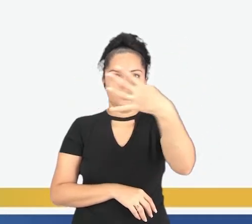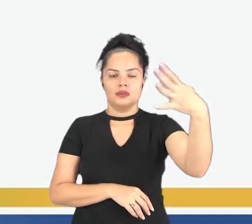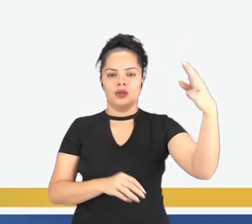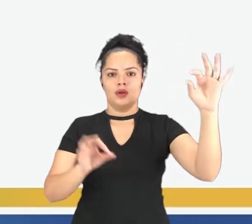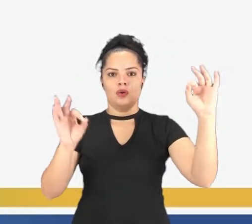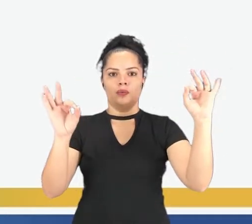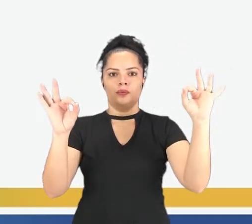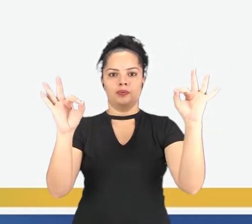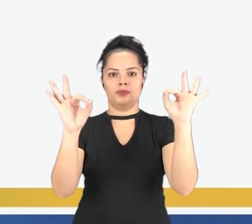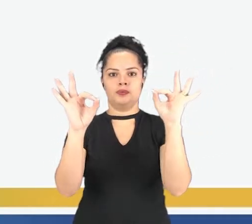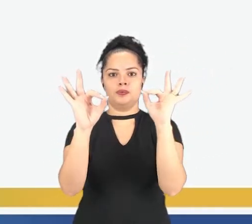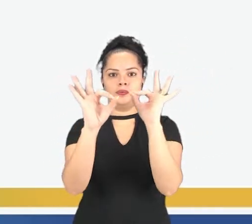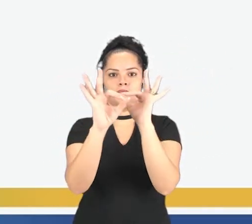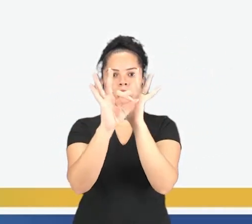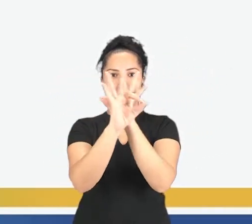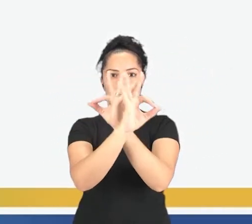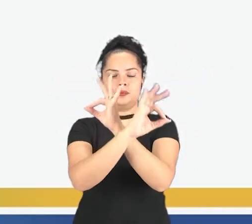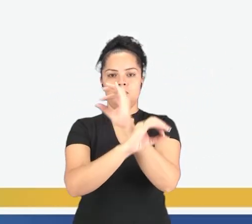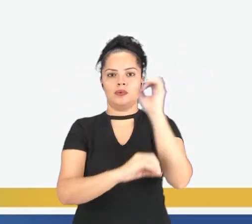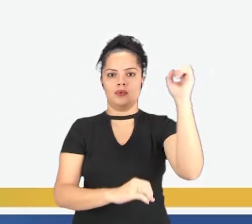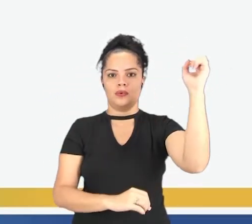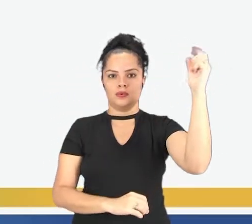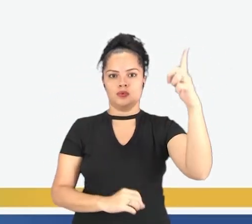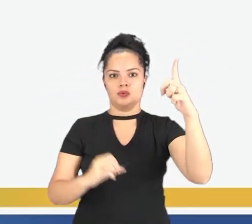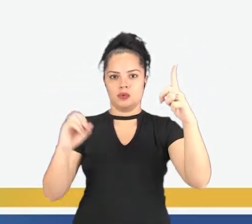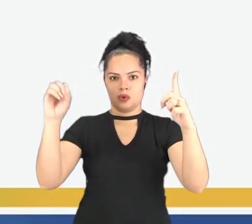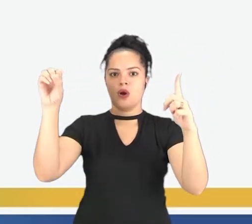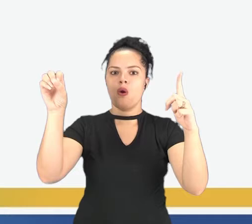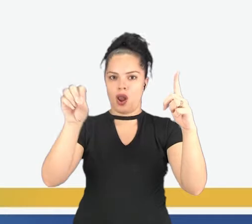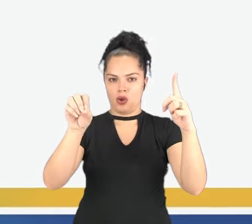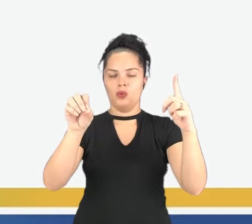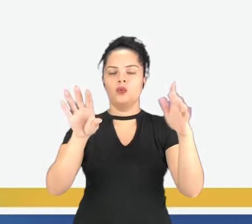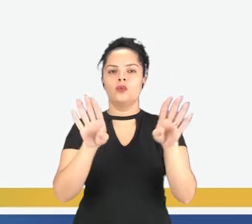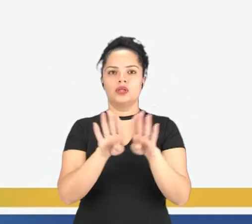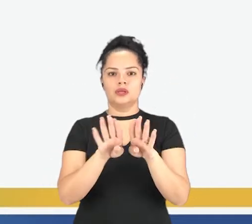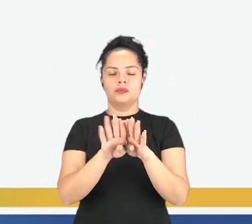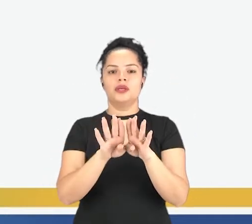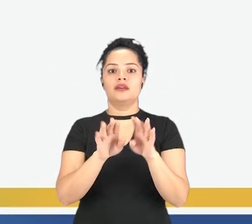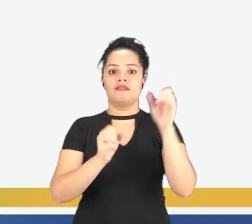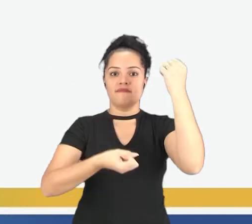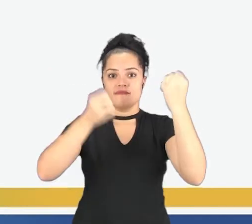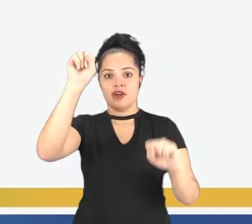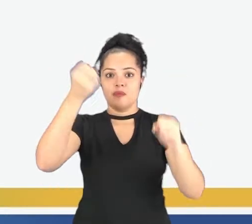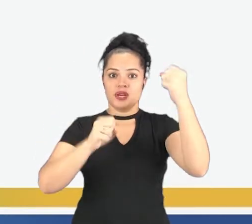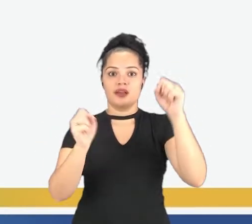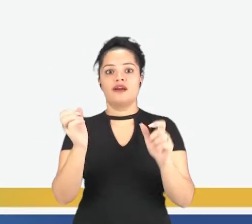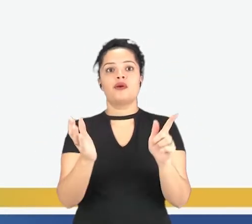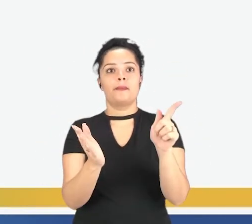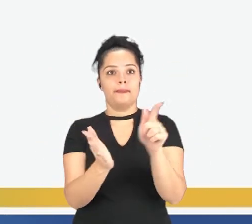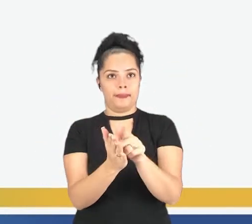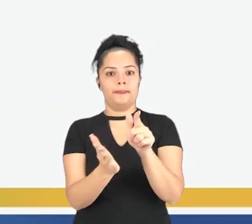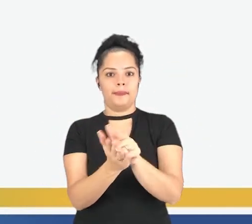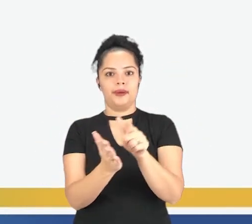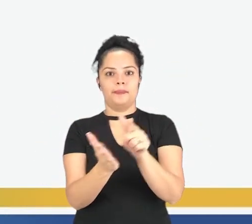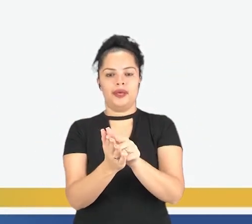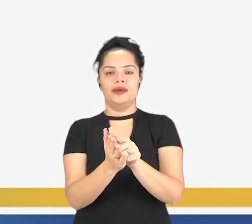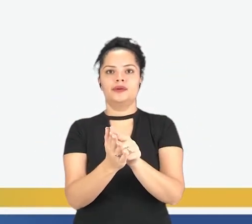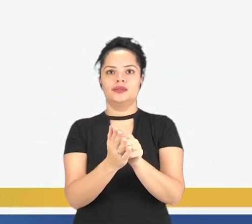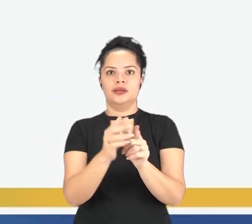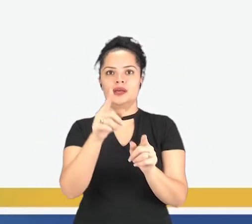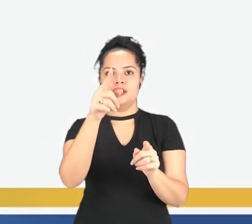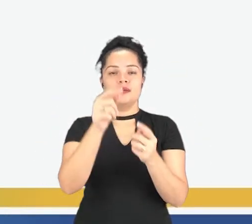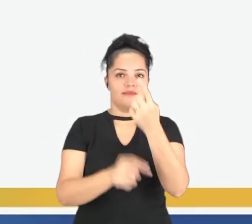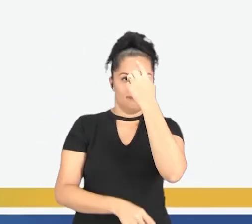Lua, e possuíam técnicas de fabricação de papel. Então observe como é que eles faziam essa observação, né, do Sol, né, através dessas pirâmides,